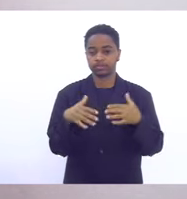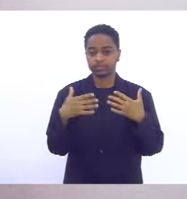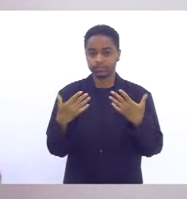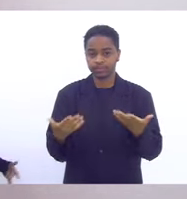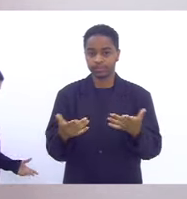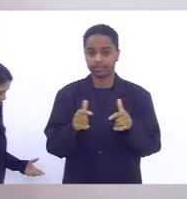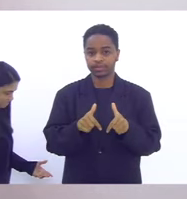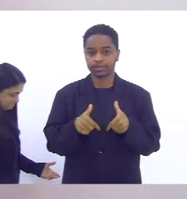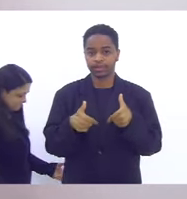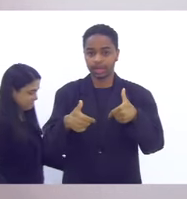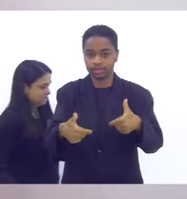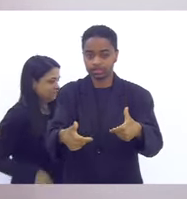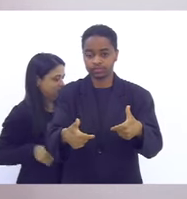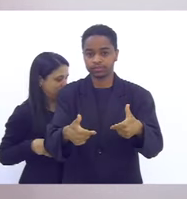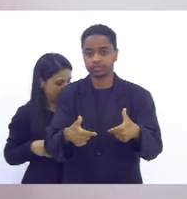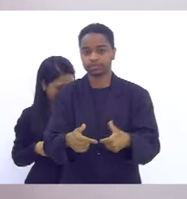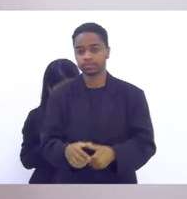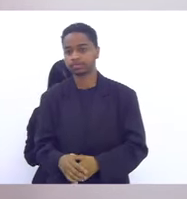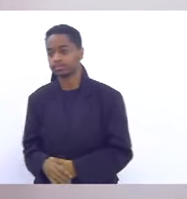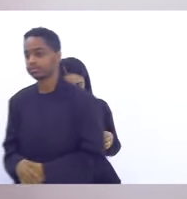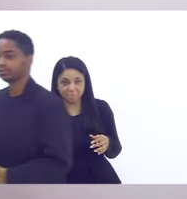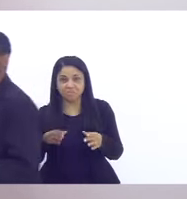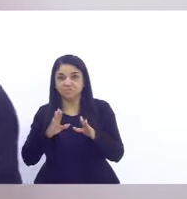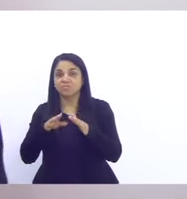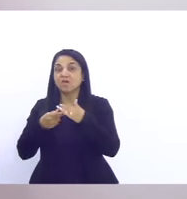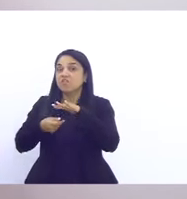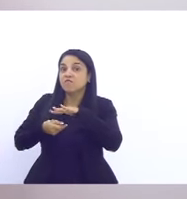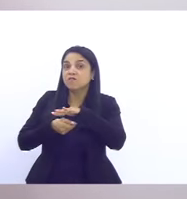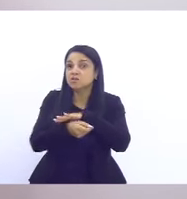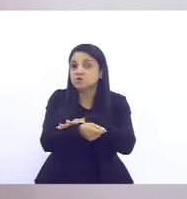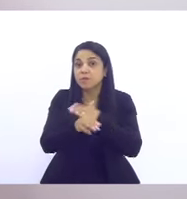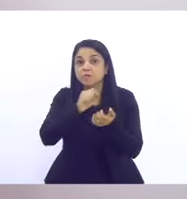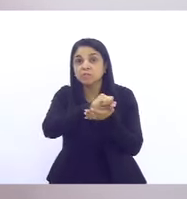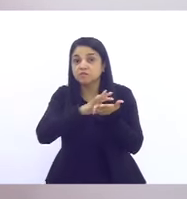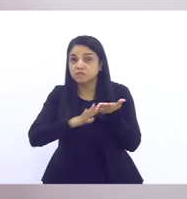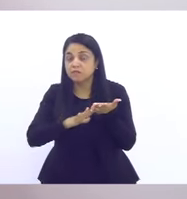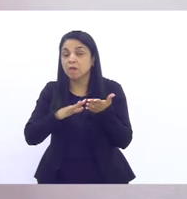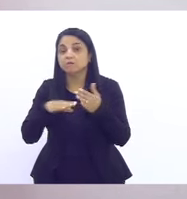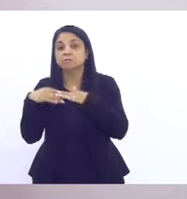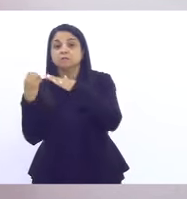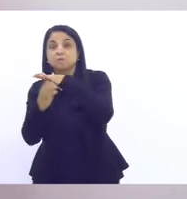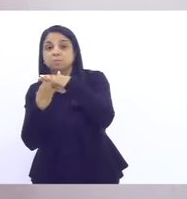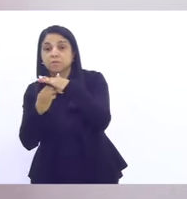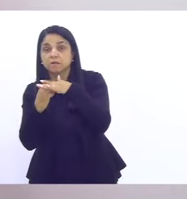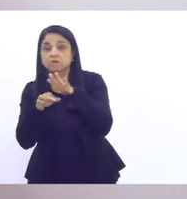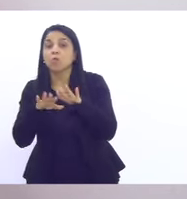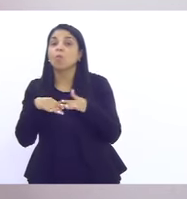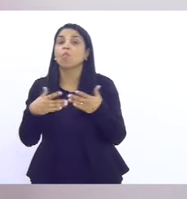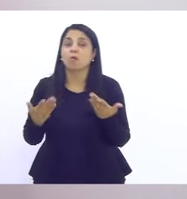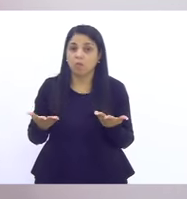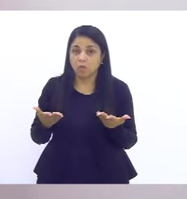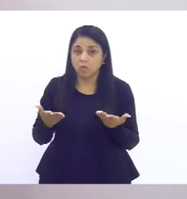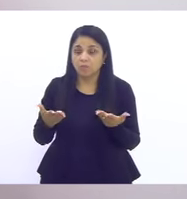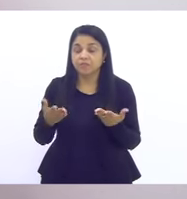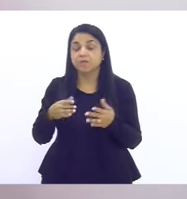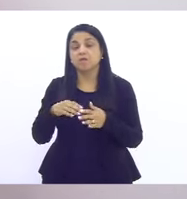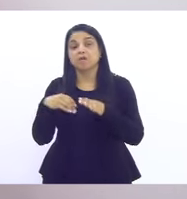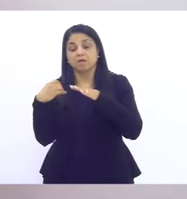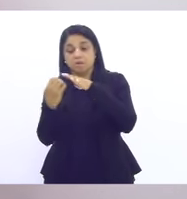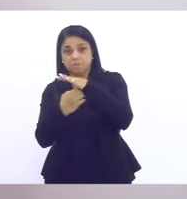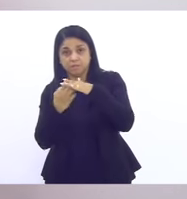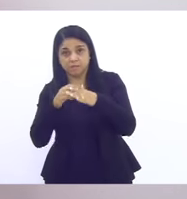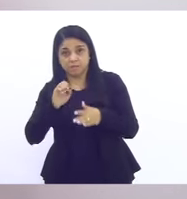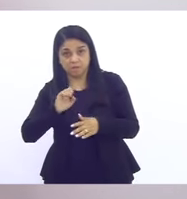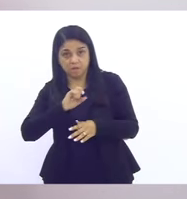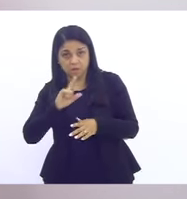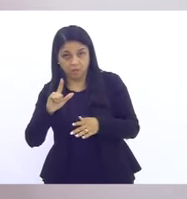as atividades que se traduzem em investimento das empresas. A empresa Enel, né,